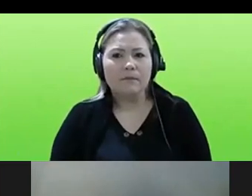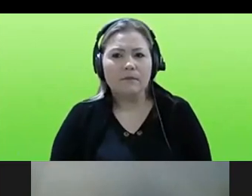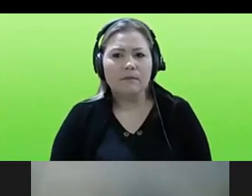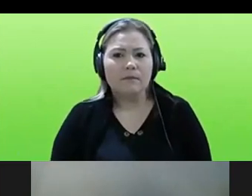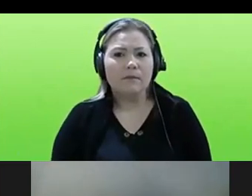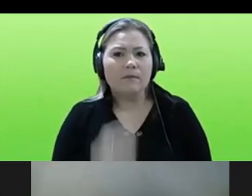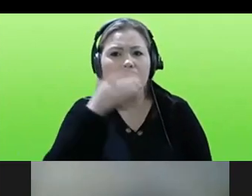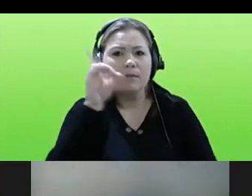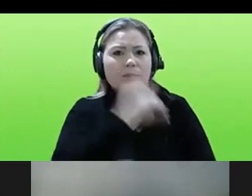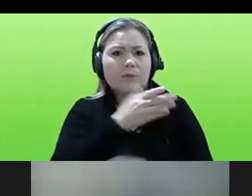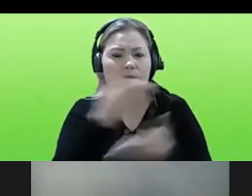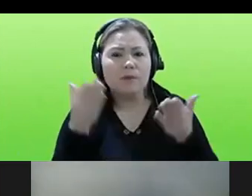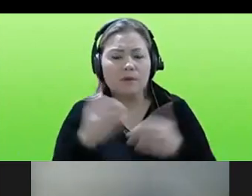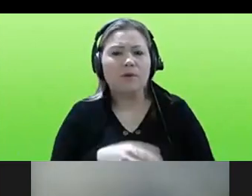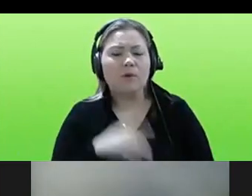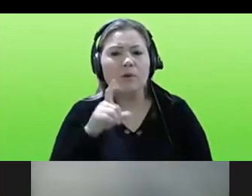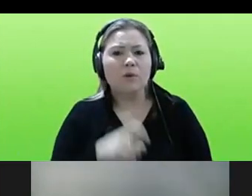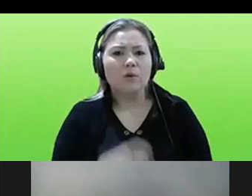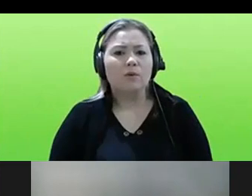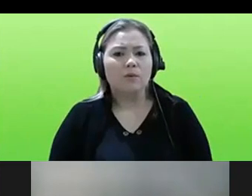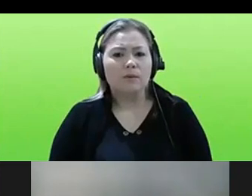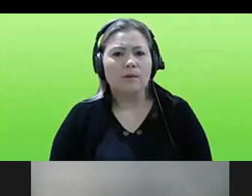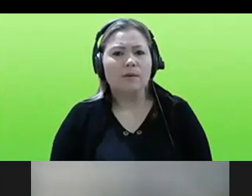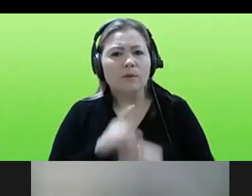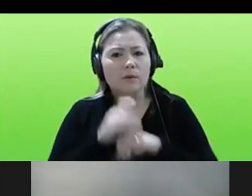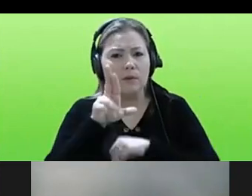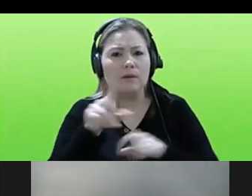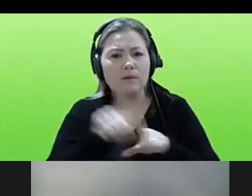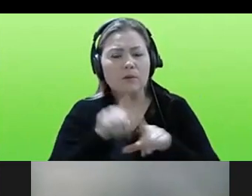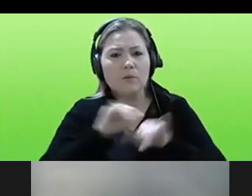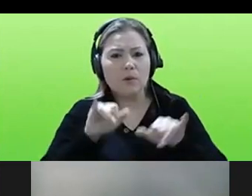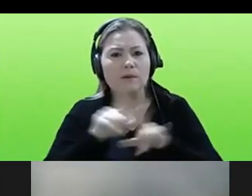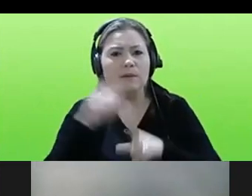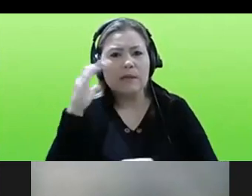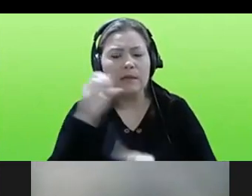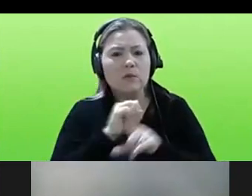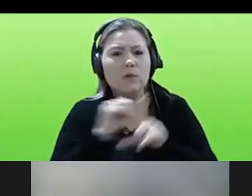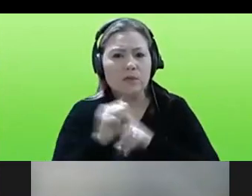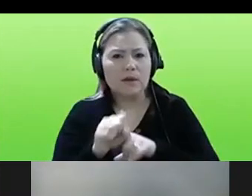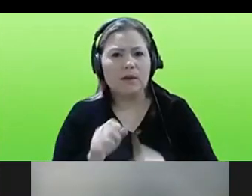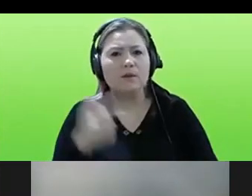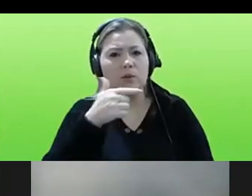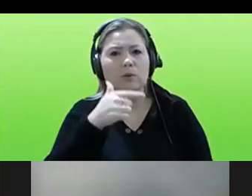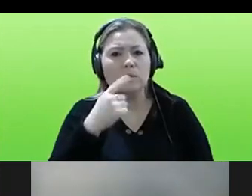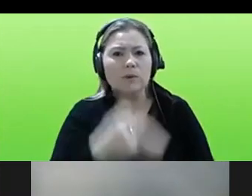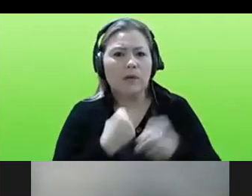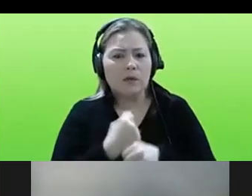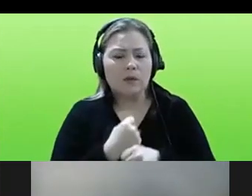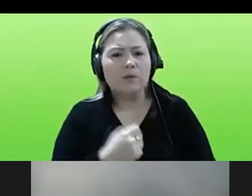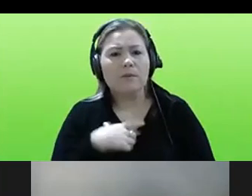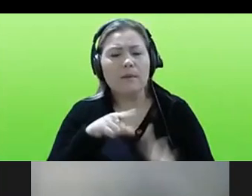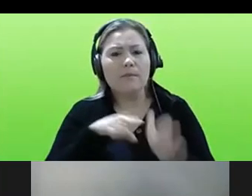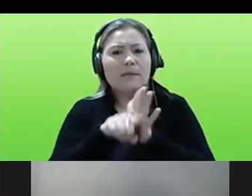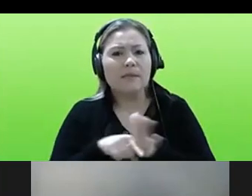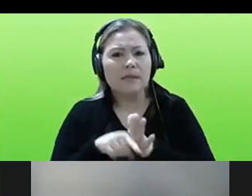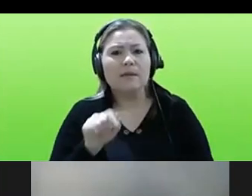Bom dia. Eu sou doutoranda do programa de Ciências Sociais, no segundo ano. A minha pesquisa